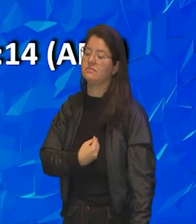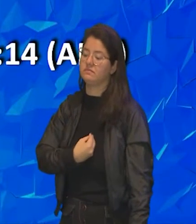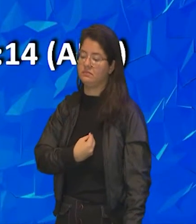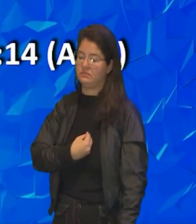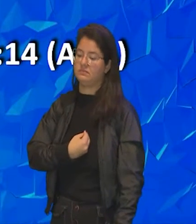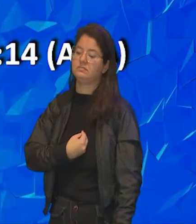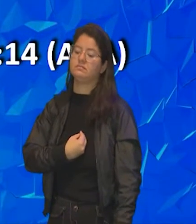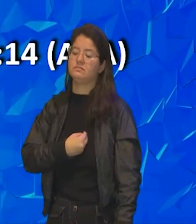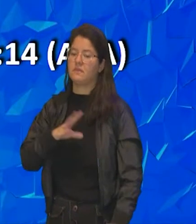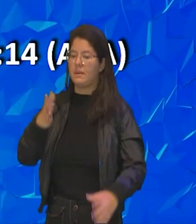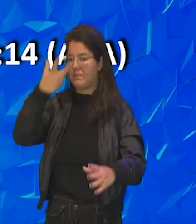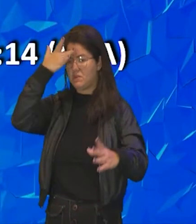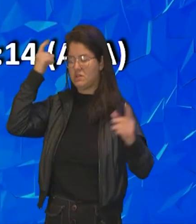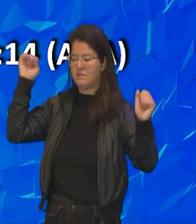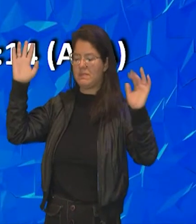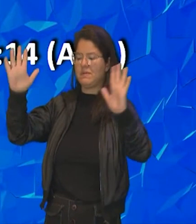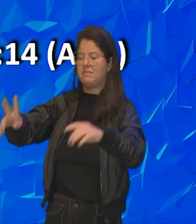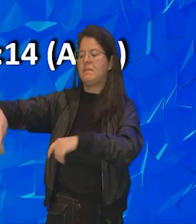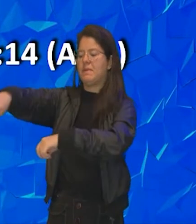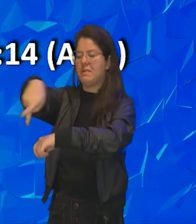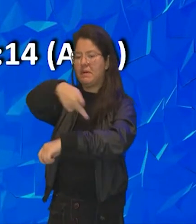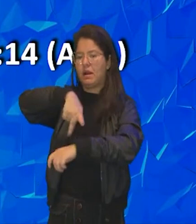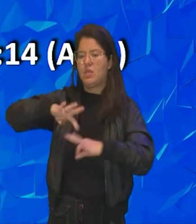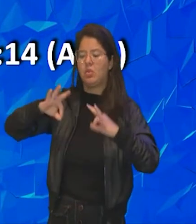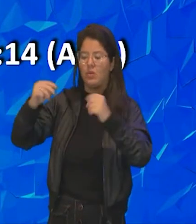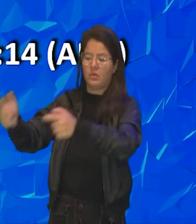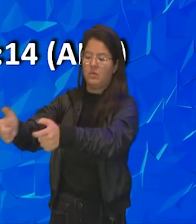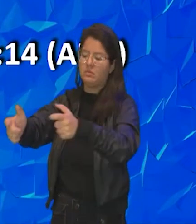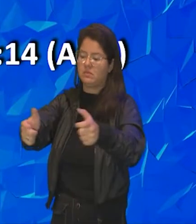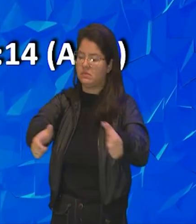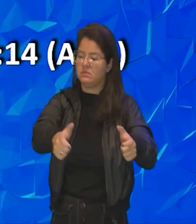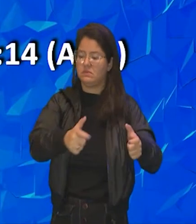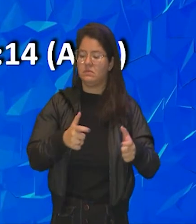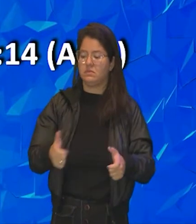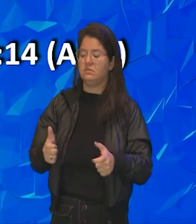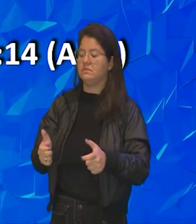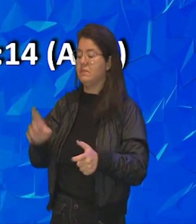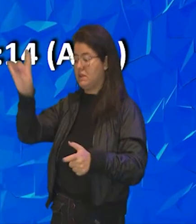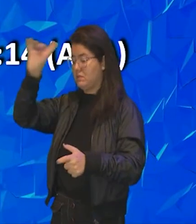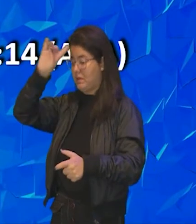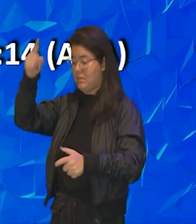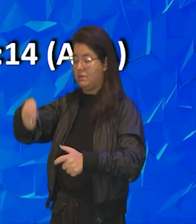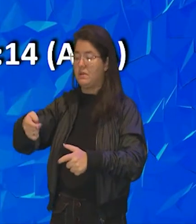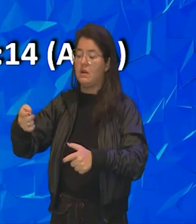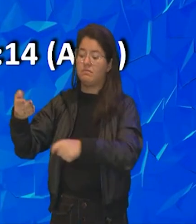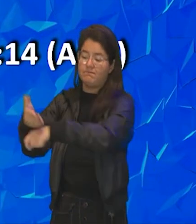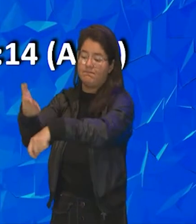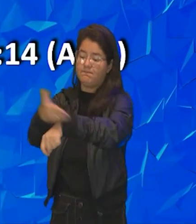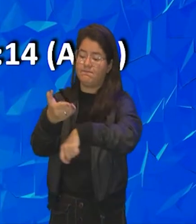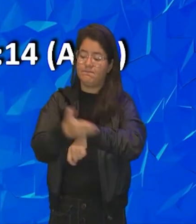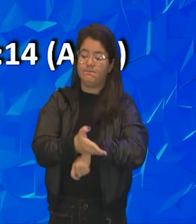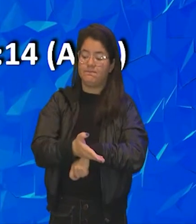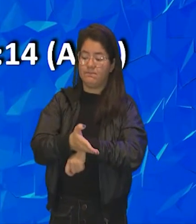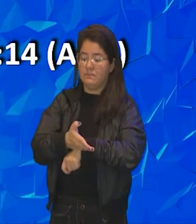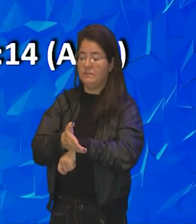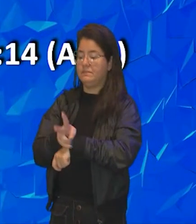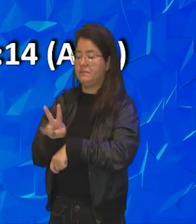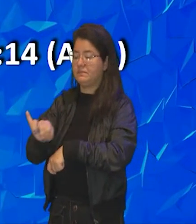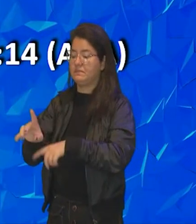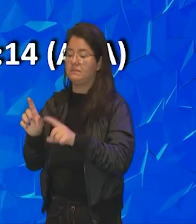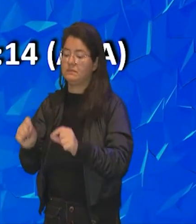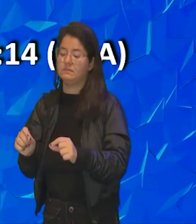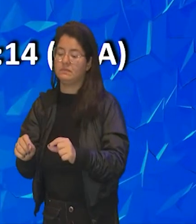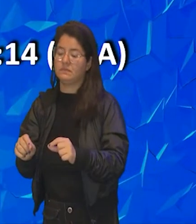Congregar-vos-ei de todas as nações e de todos os lugares para onde vos lancei, diz o Senhor, e tornarei a trazer-vos